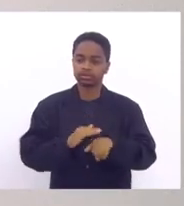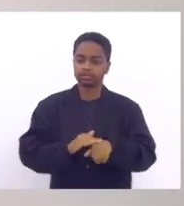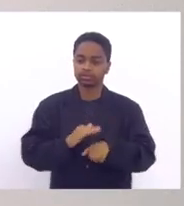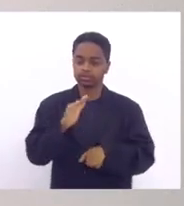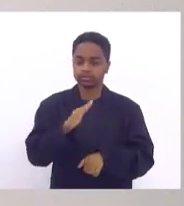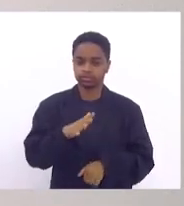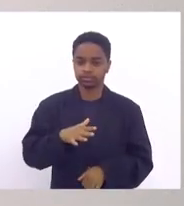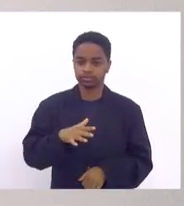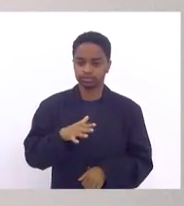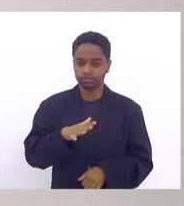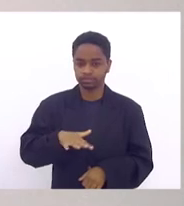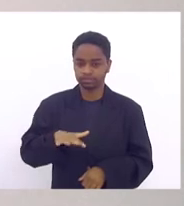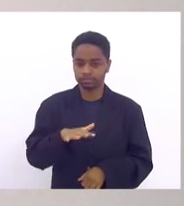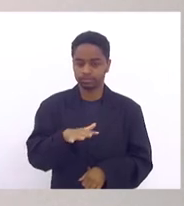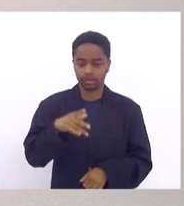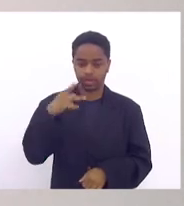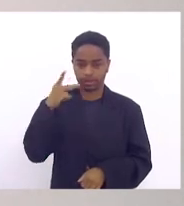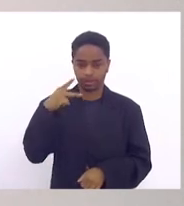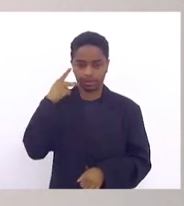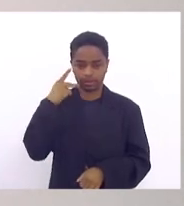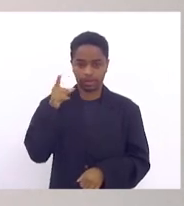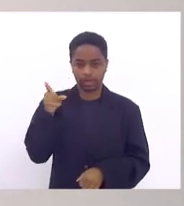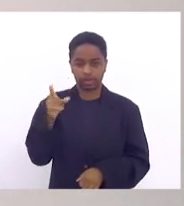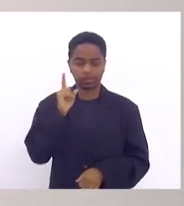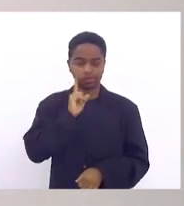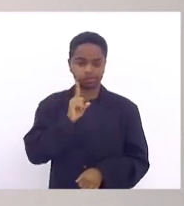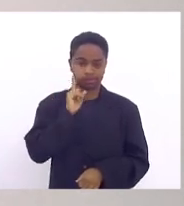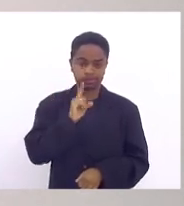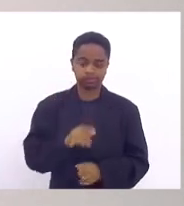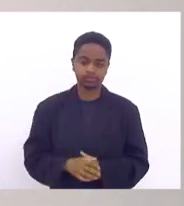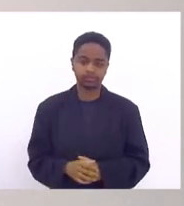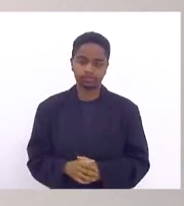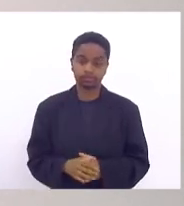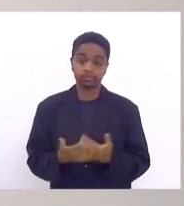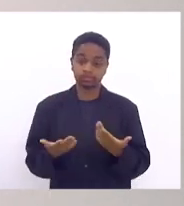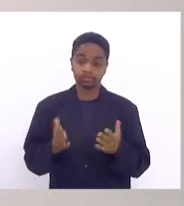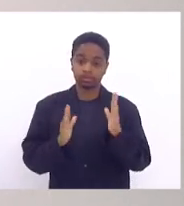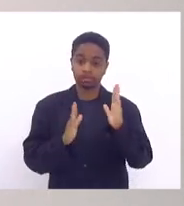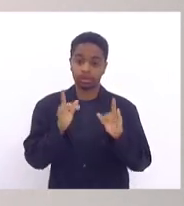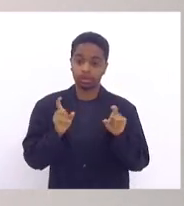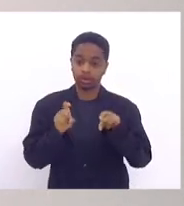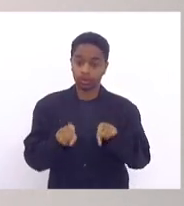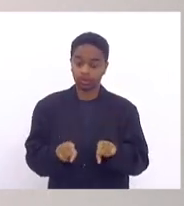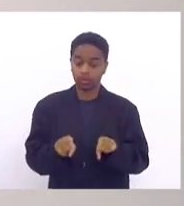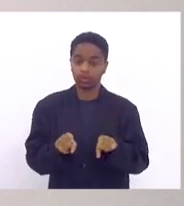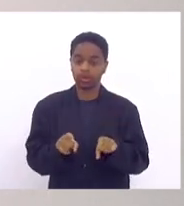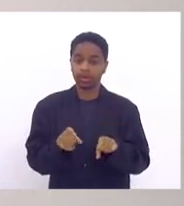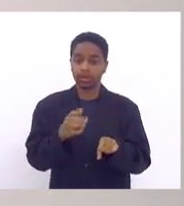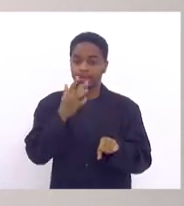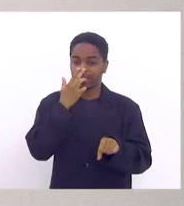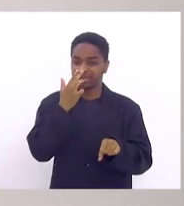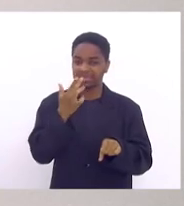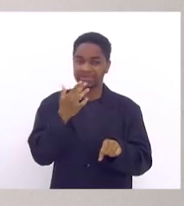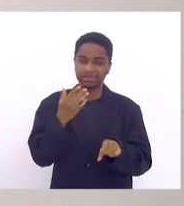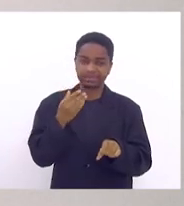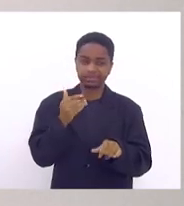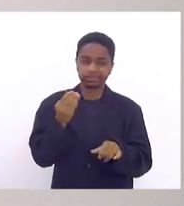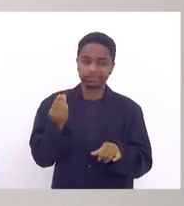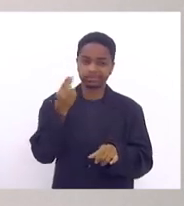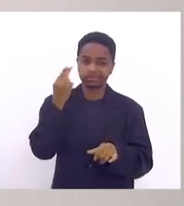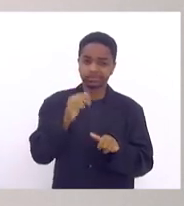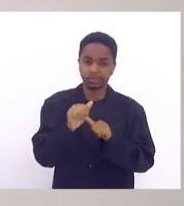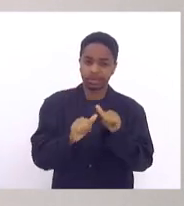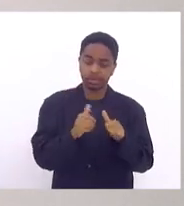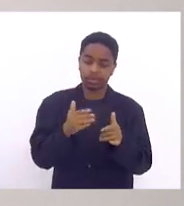parlamentar nos Estados Unidos né então o mandato parlamentar é quase que intocável talvez porque